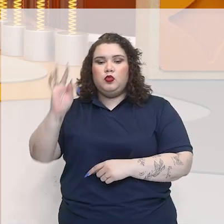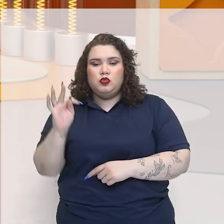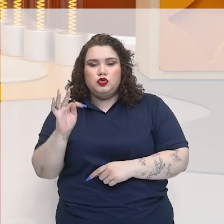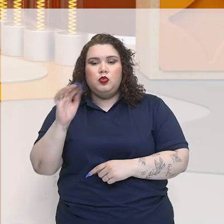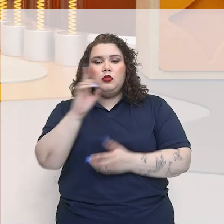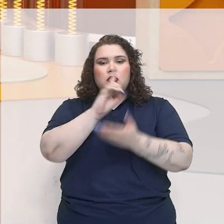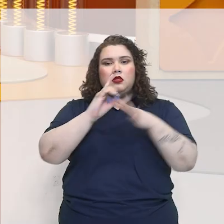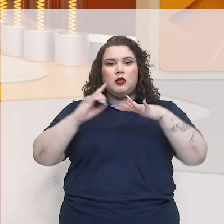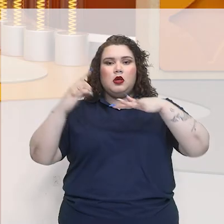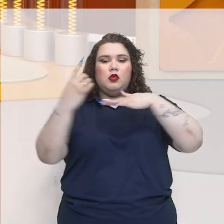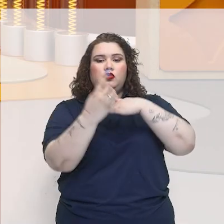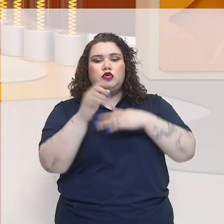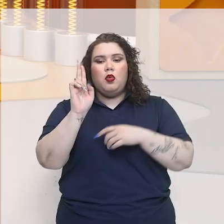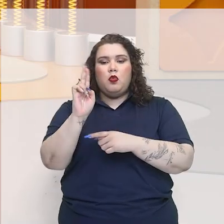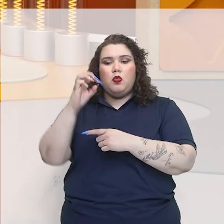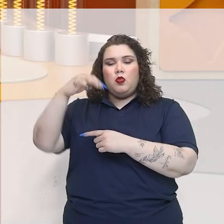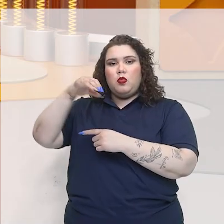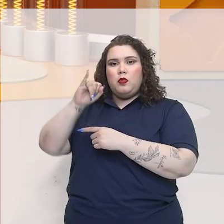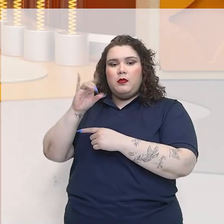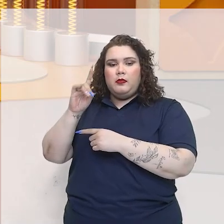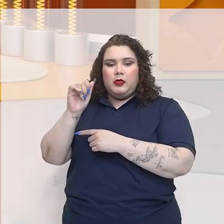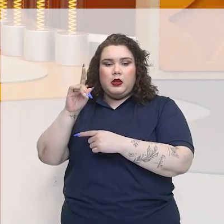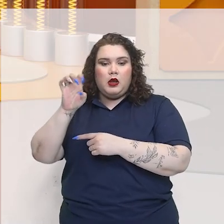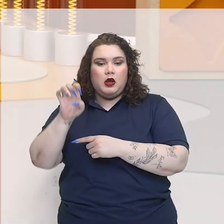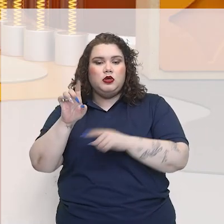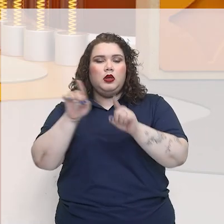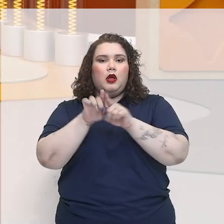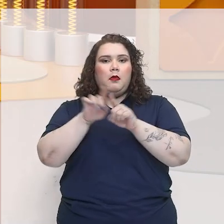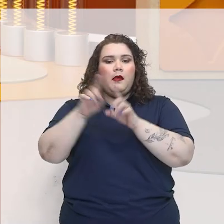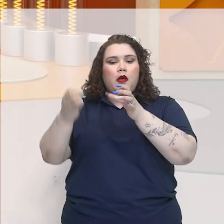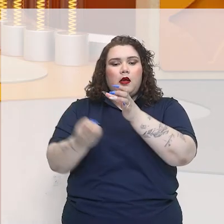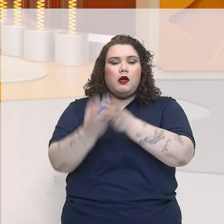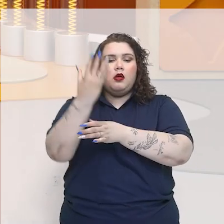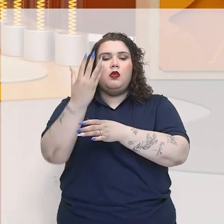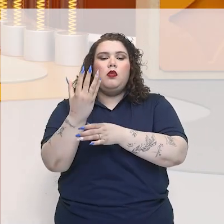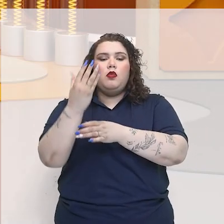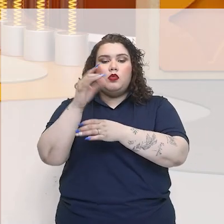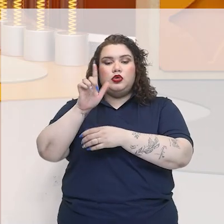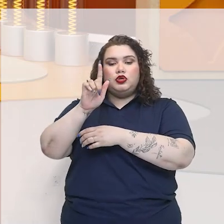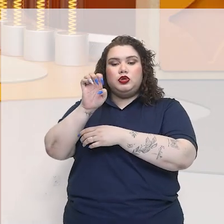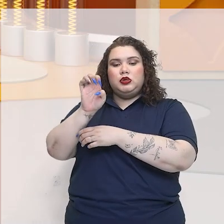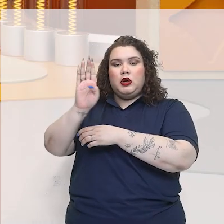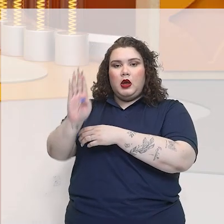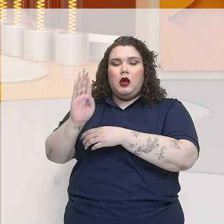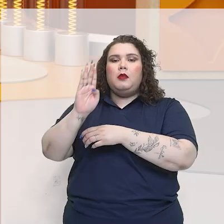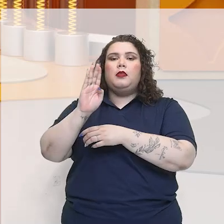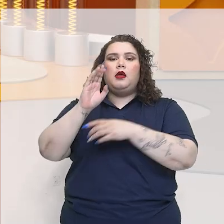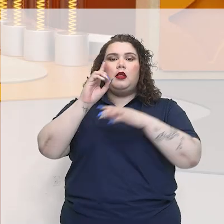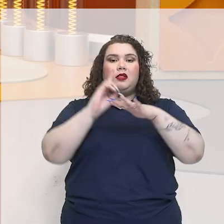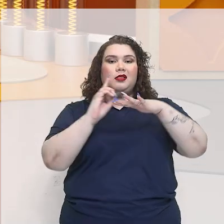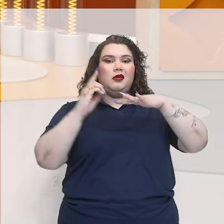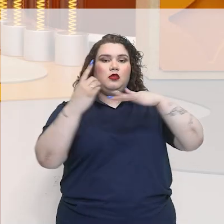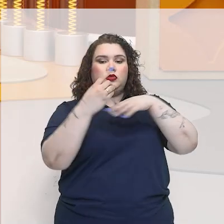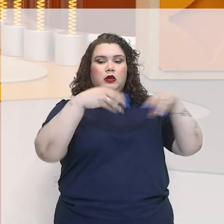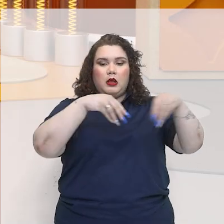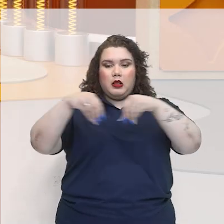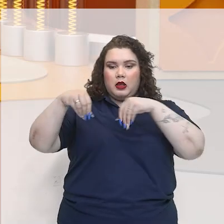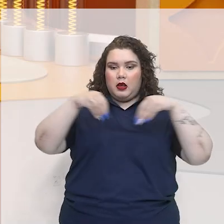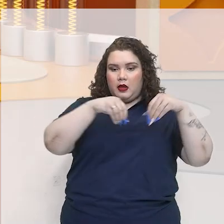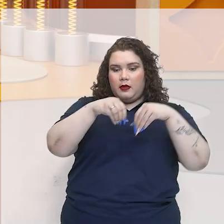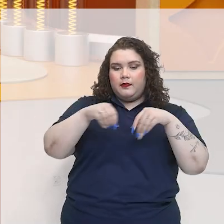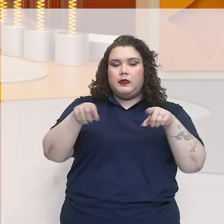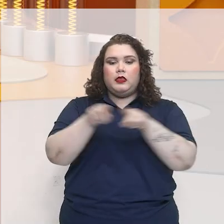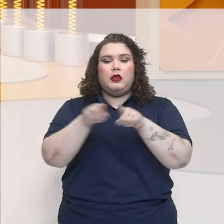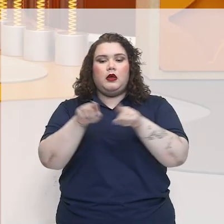fizeram Geb, que é, então, aí o deus da terra. E Nut, a deusa, então, aí do céu. Geb e Nut eram os pais